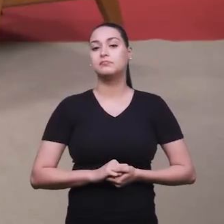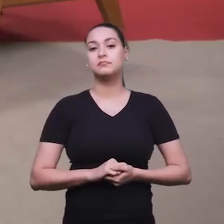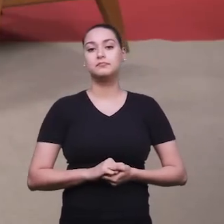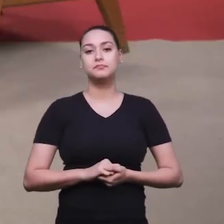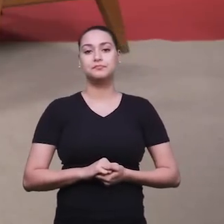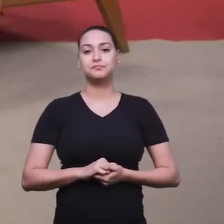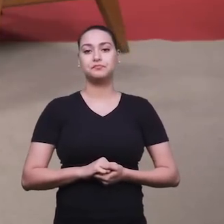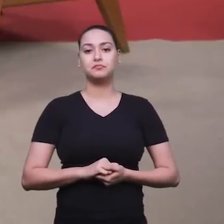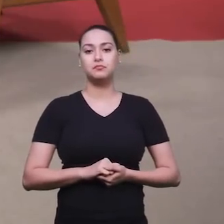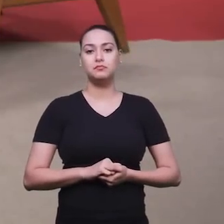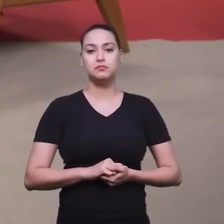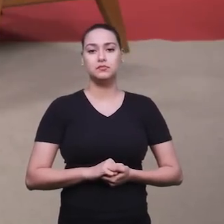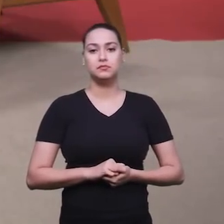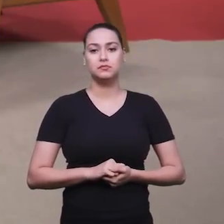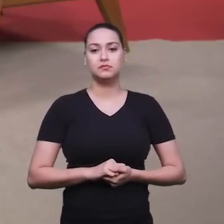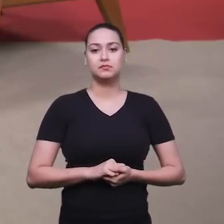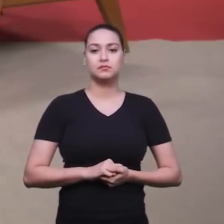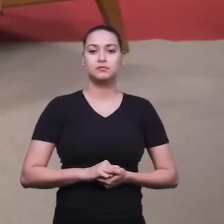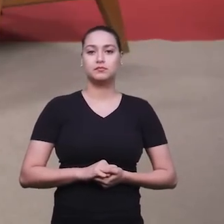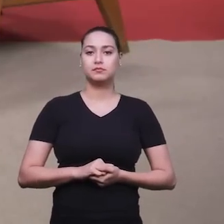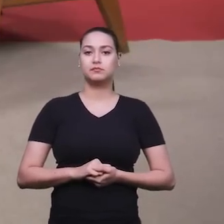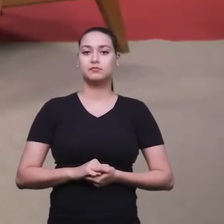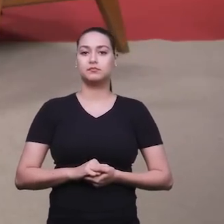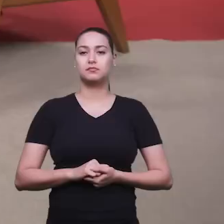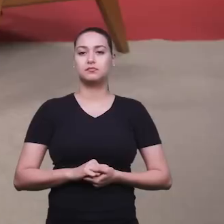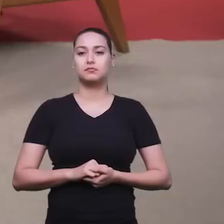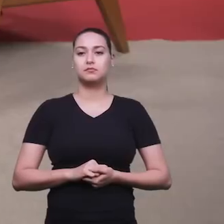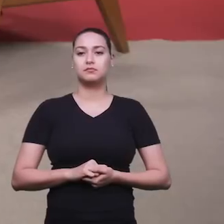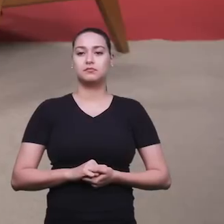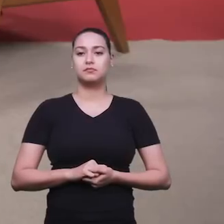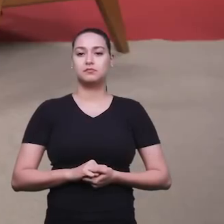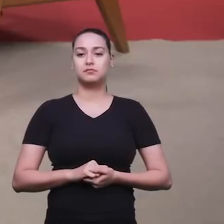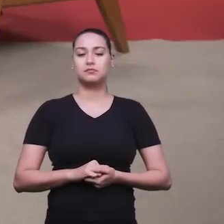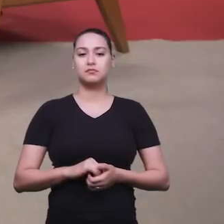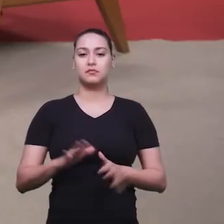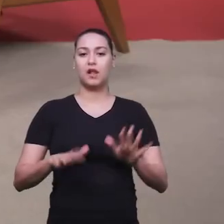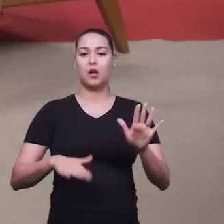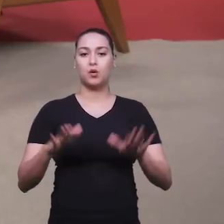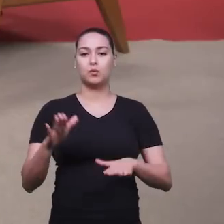comentário só, rapidamente, porque há